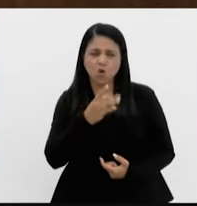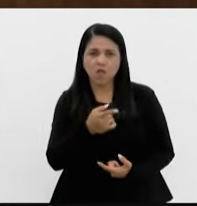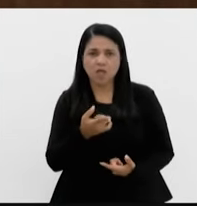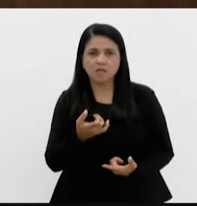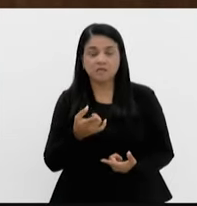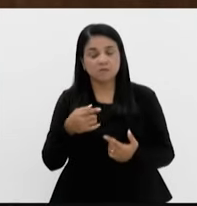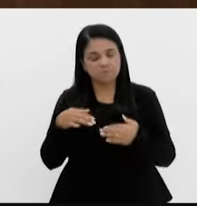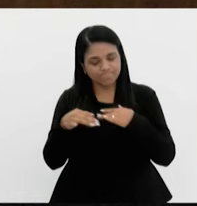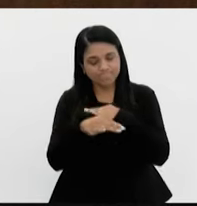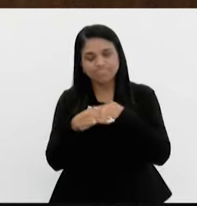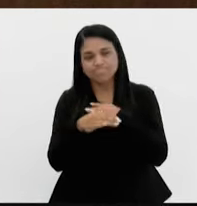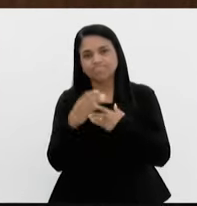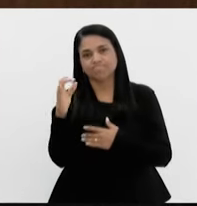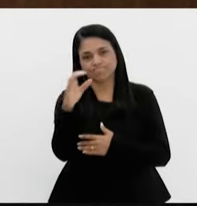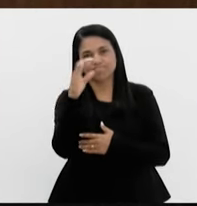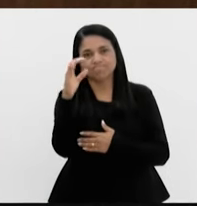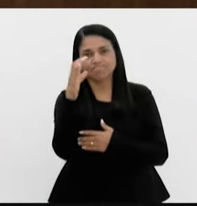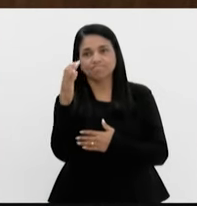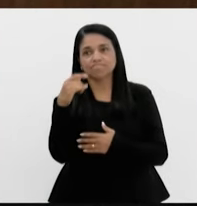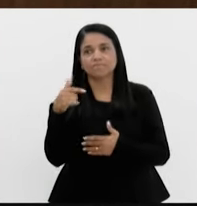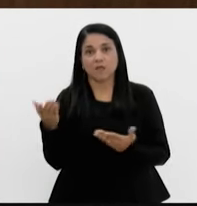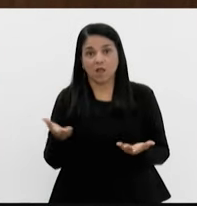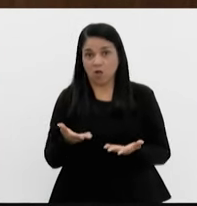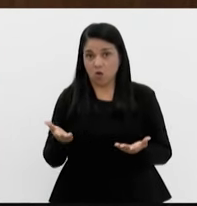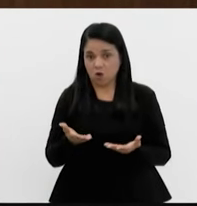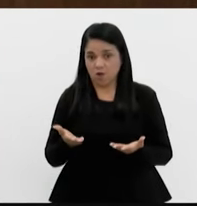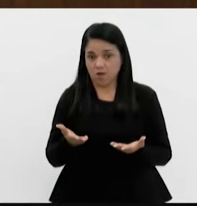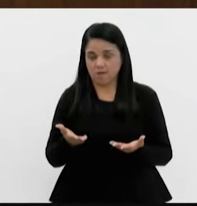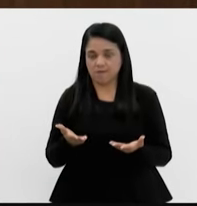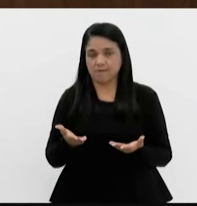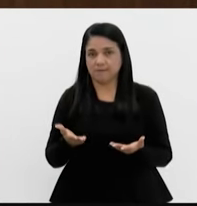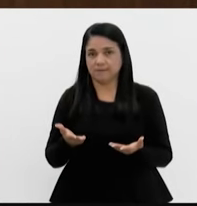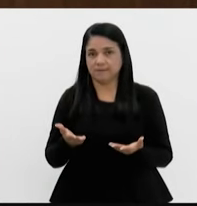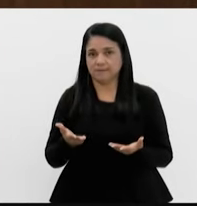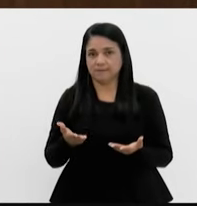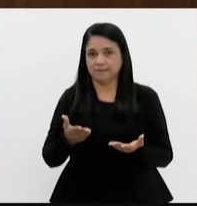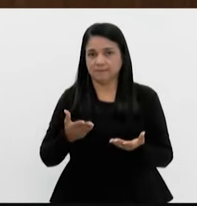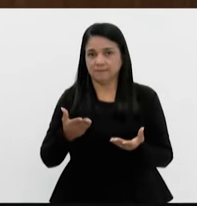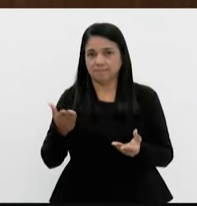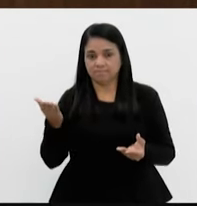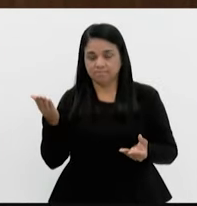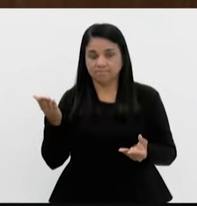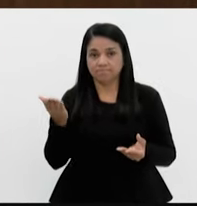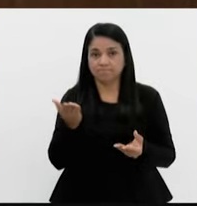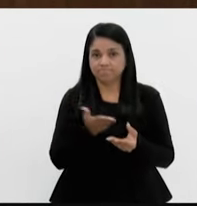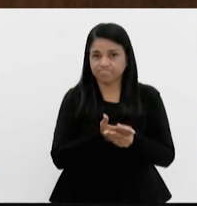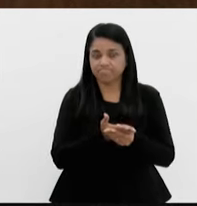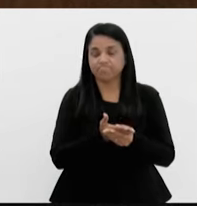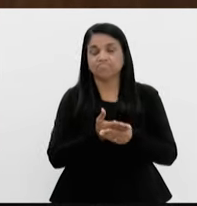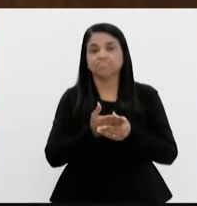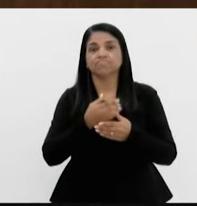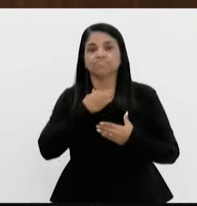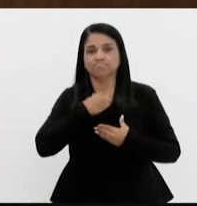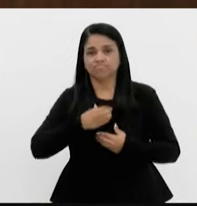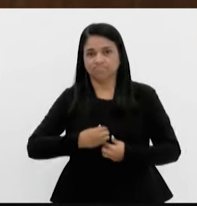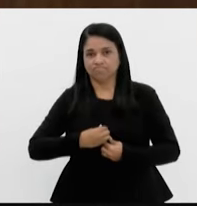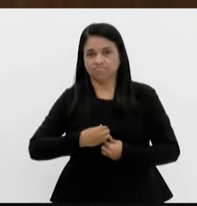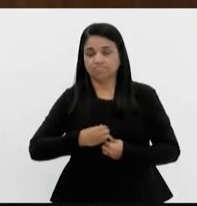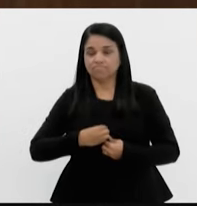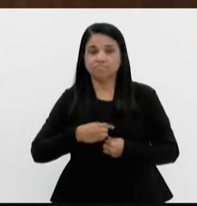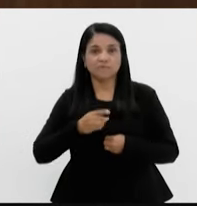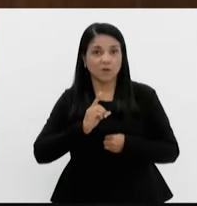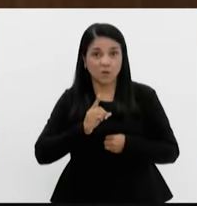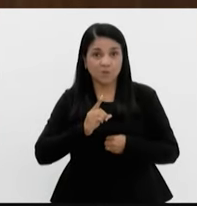Niterói portanto estamos aqui agora protocolando uma Moção de repúdio pra